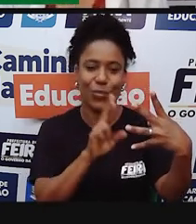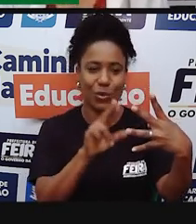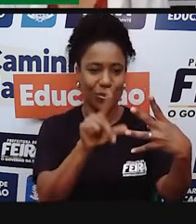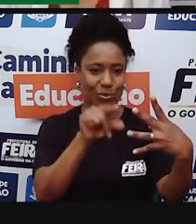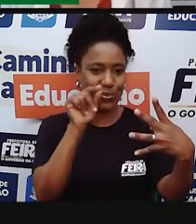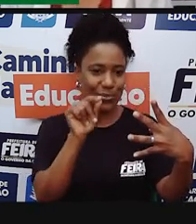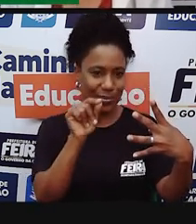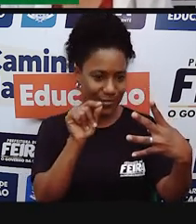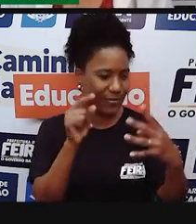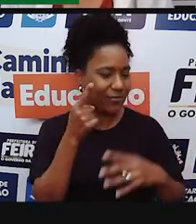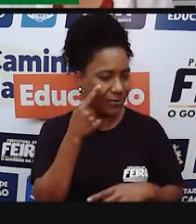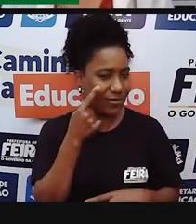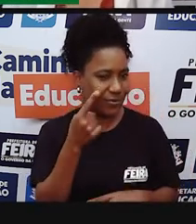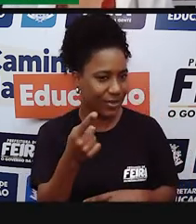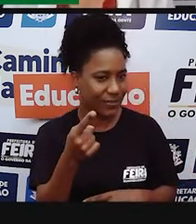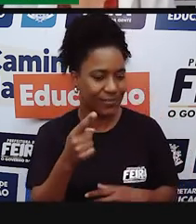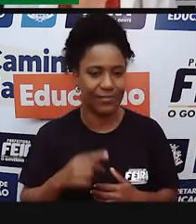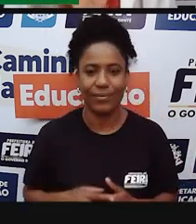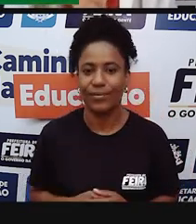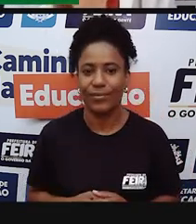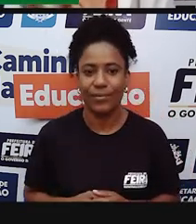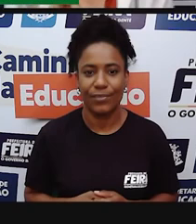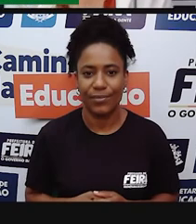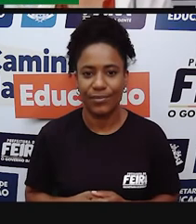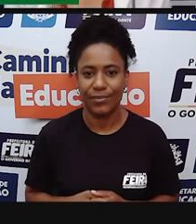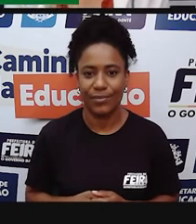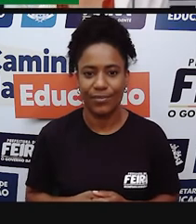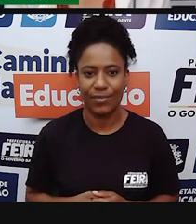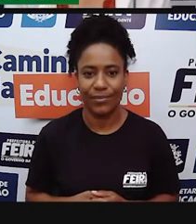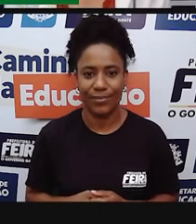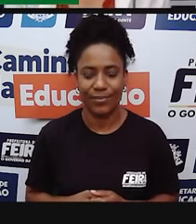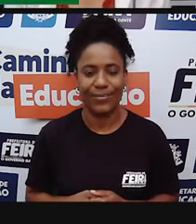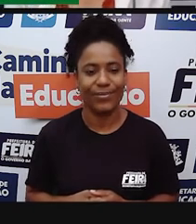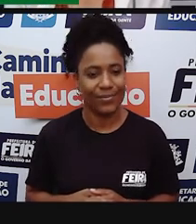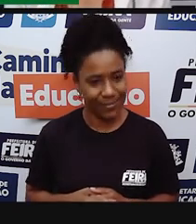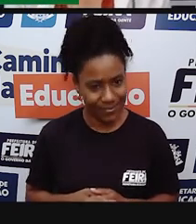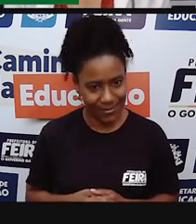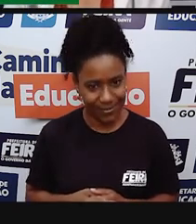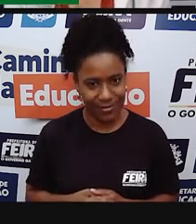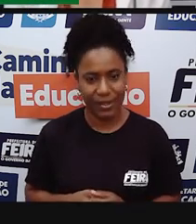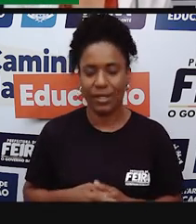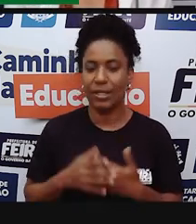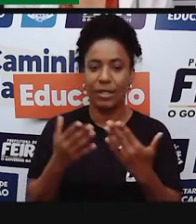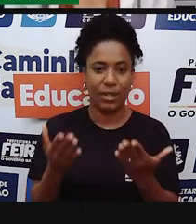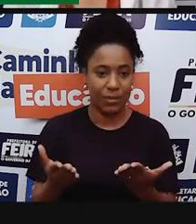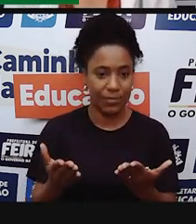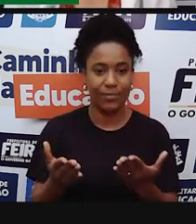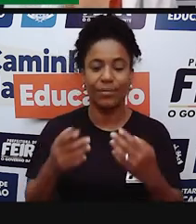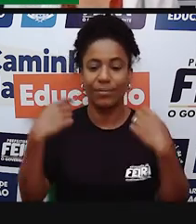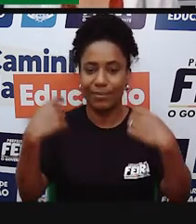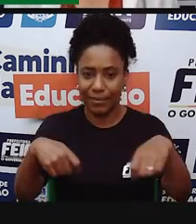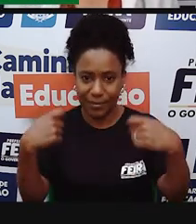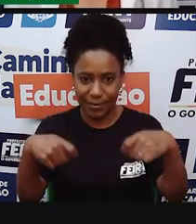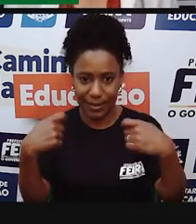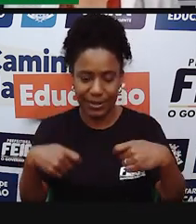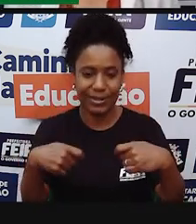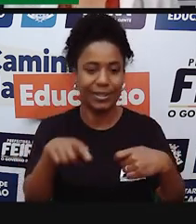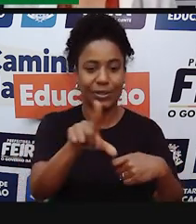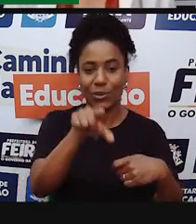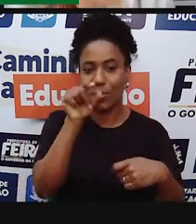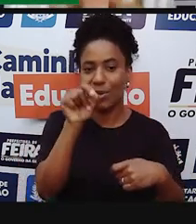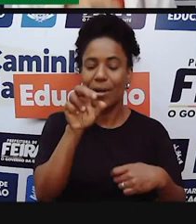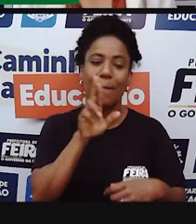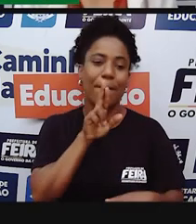que você deve fazer então né minha colega tinha seu tipo assim não você deve escolher a resposta